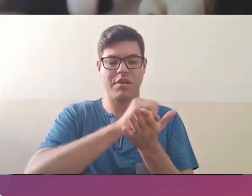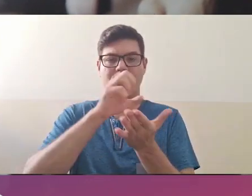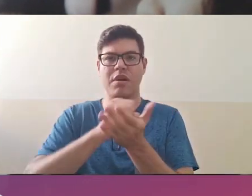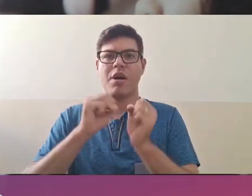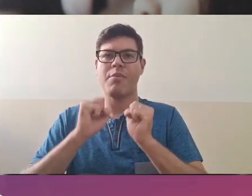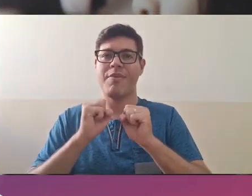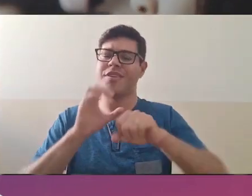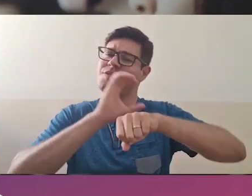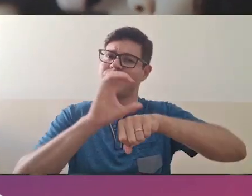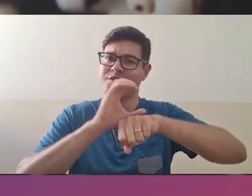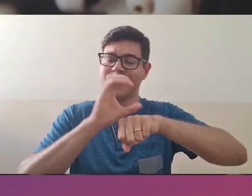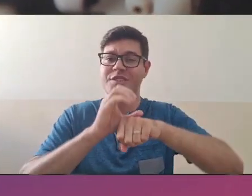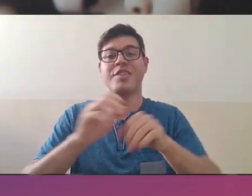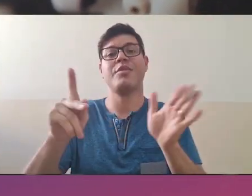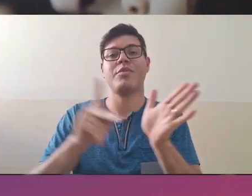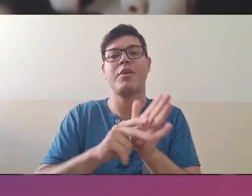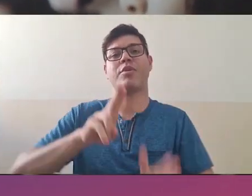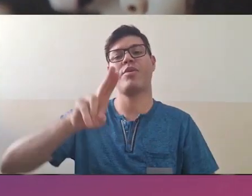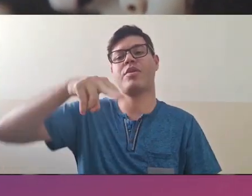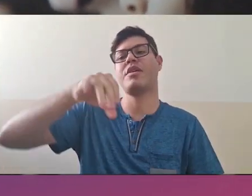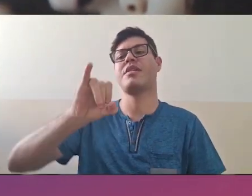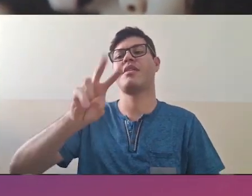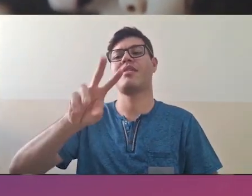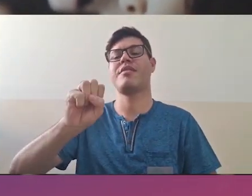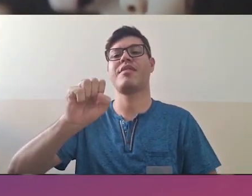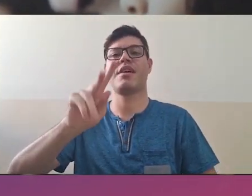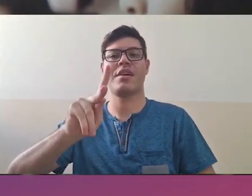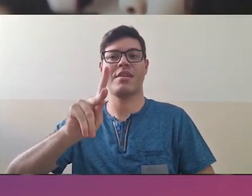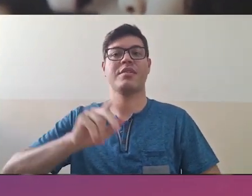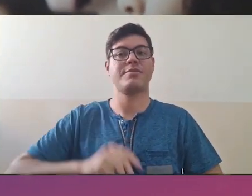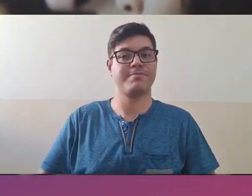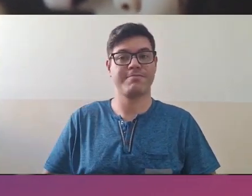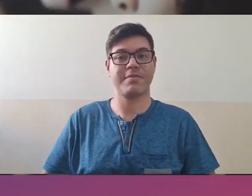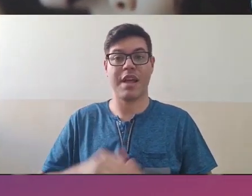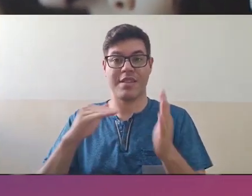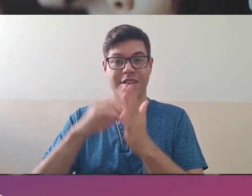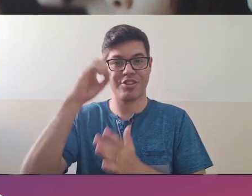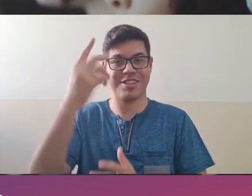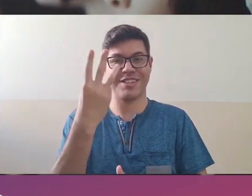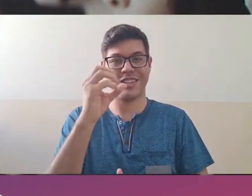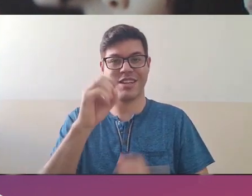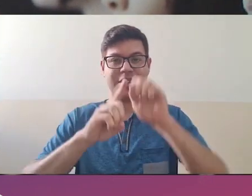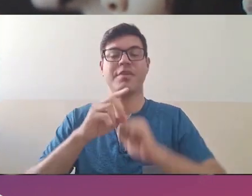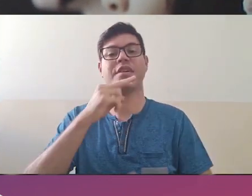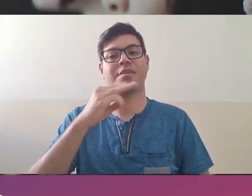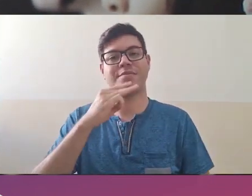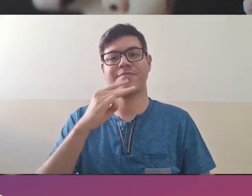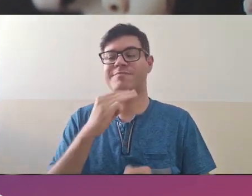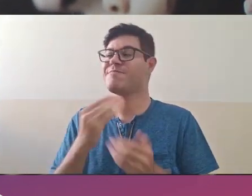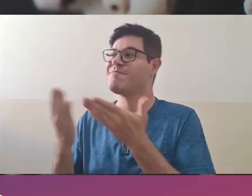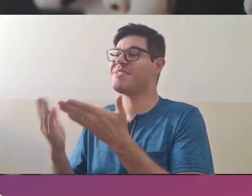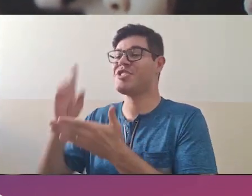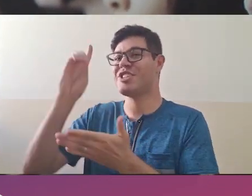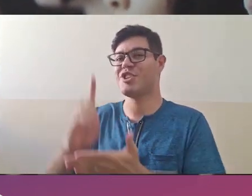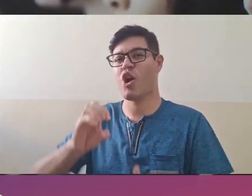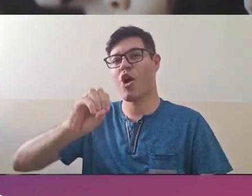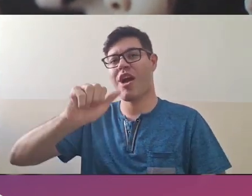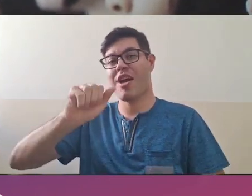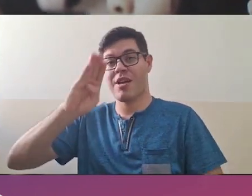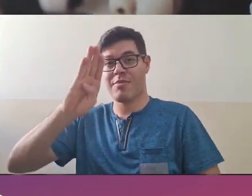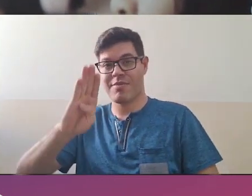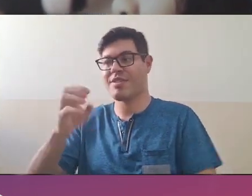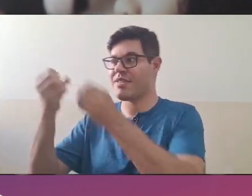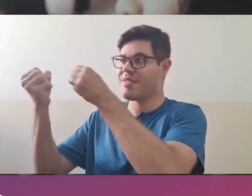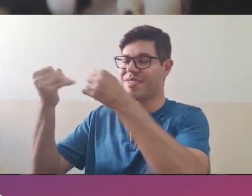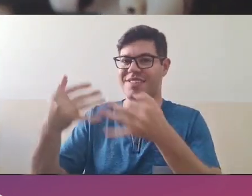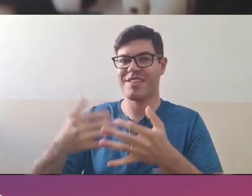Estão abertas as inscrições para os cursos da Univesp até o dia 30 de março. Quem tem mais informações é o Almir Pascotti, que é